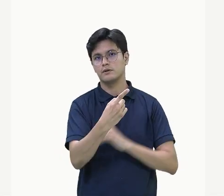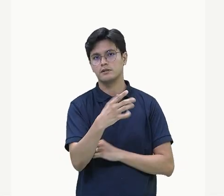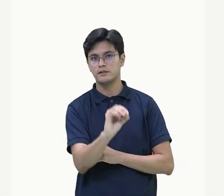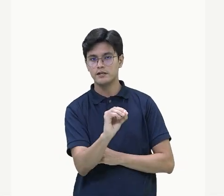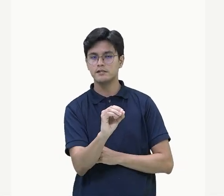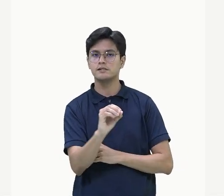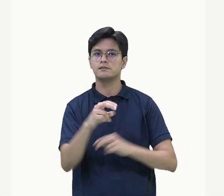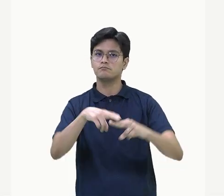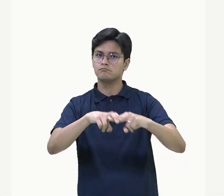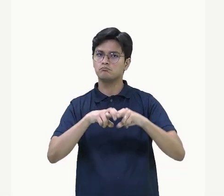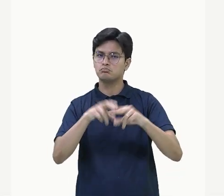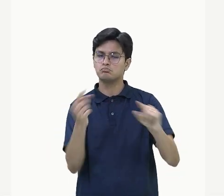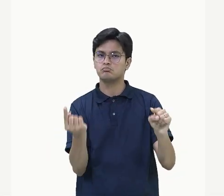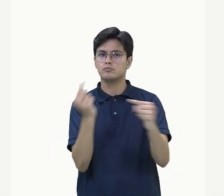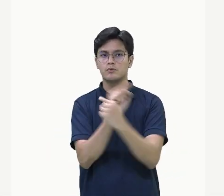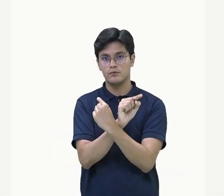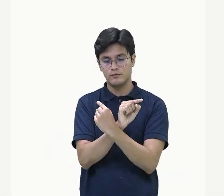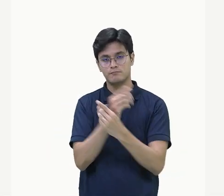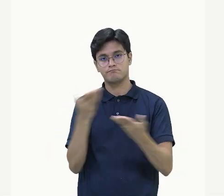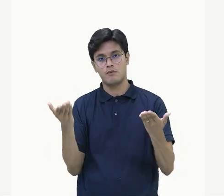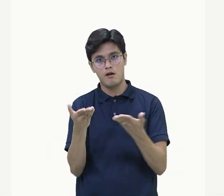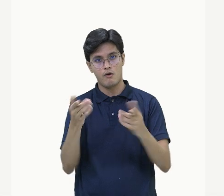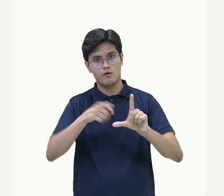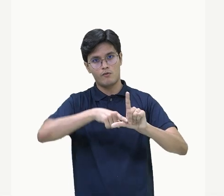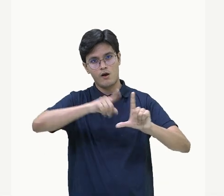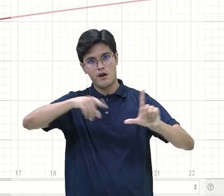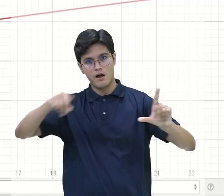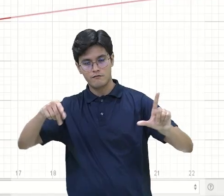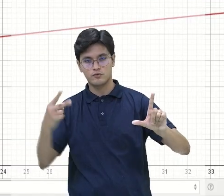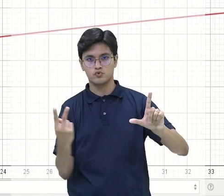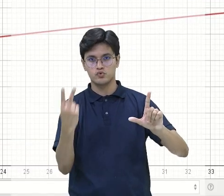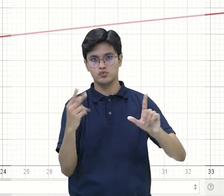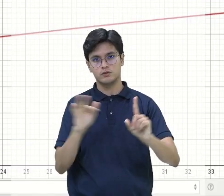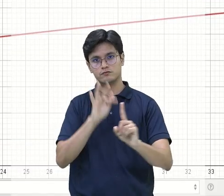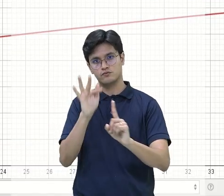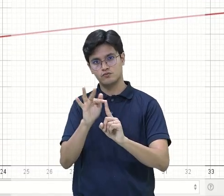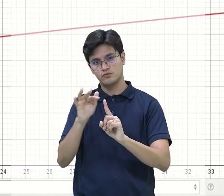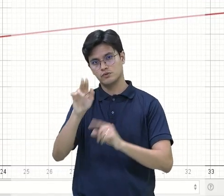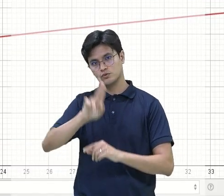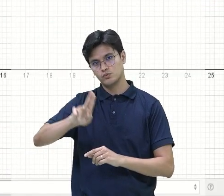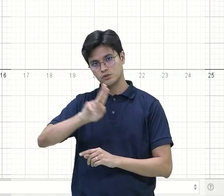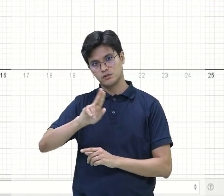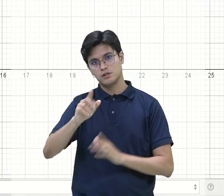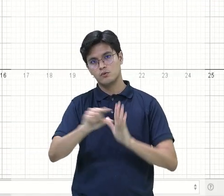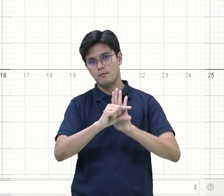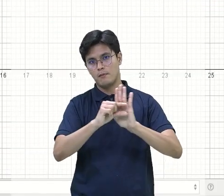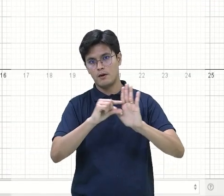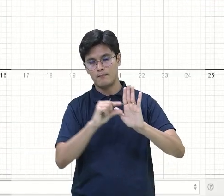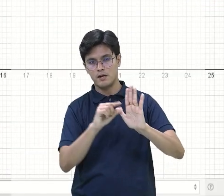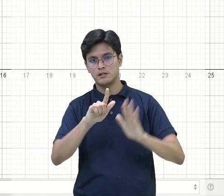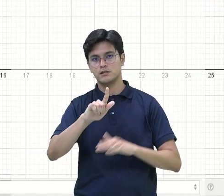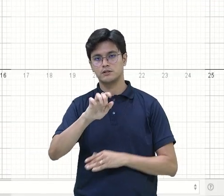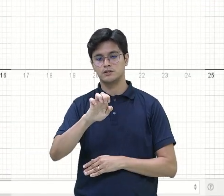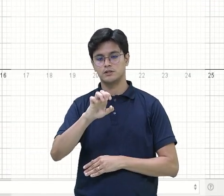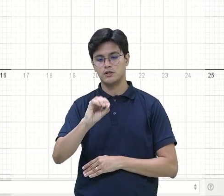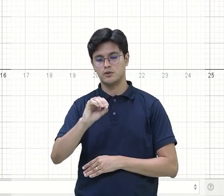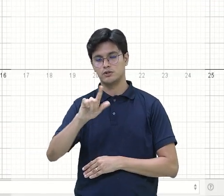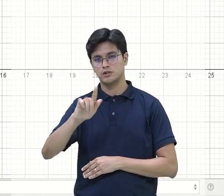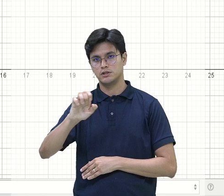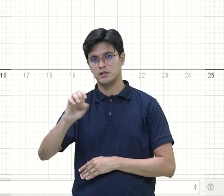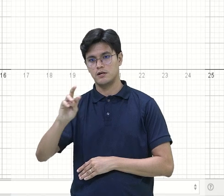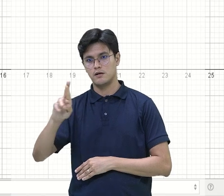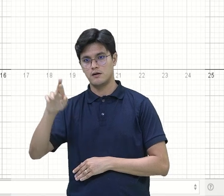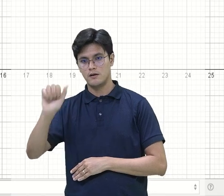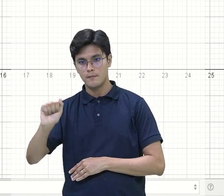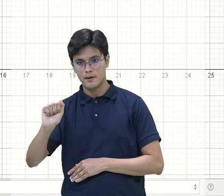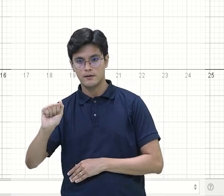gráfico dessas duas funções no GeoGebra. Vamos tirar aqui essas duas funções que a gente fez